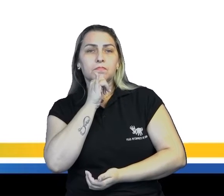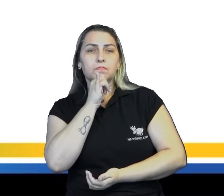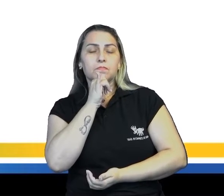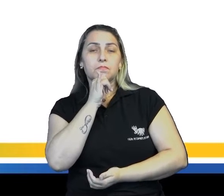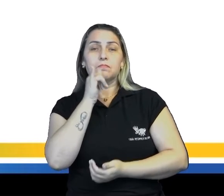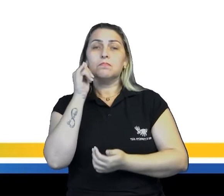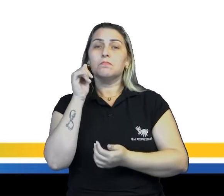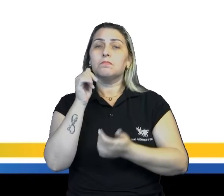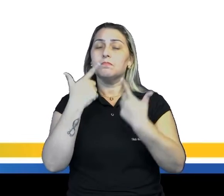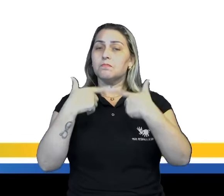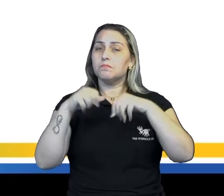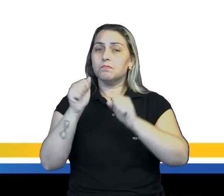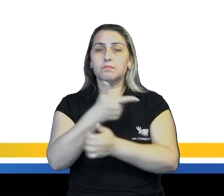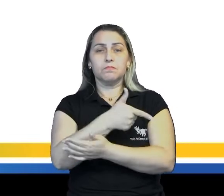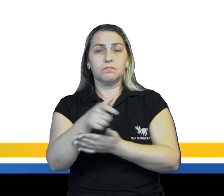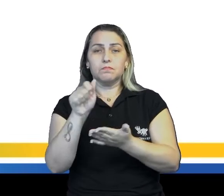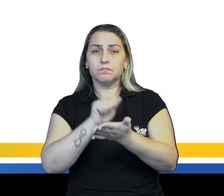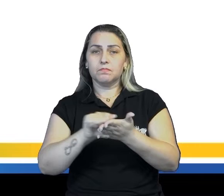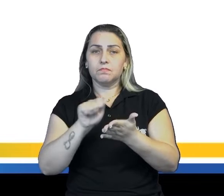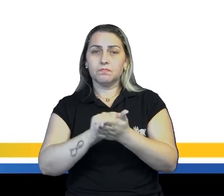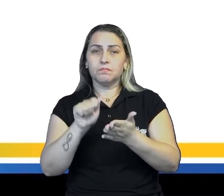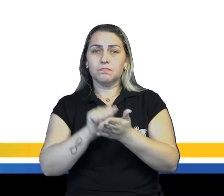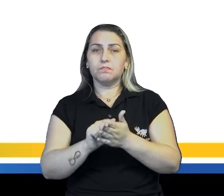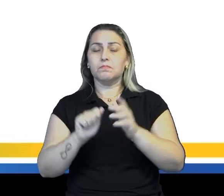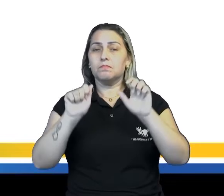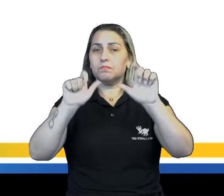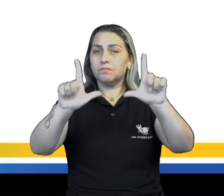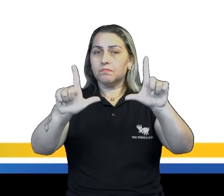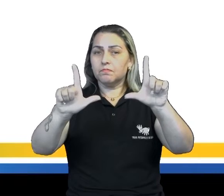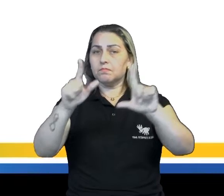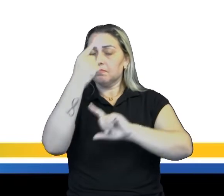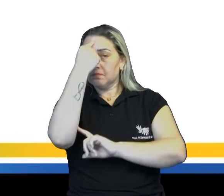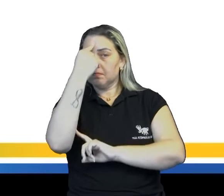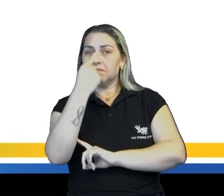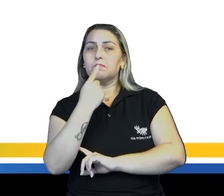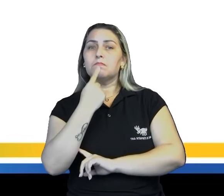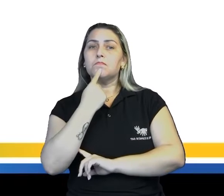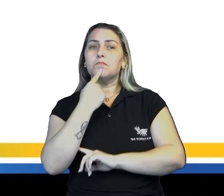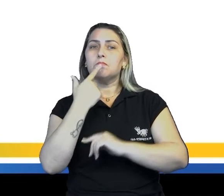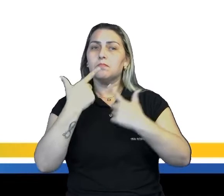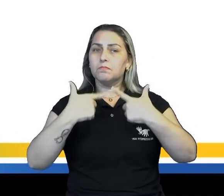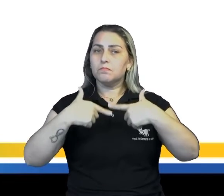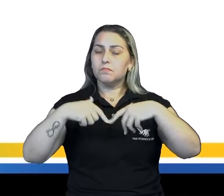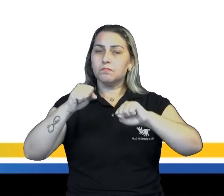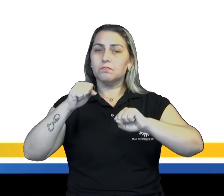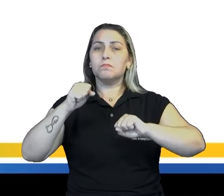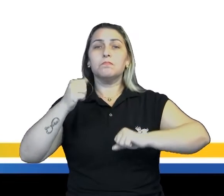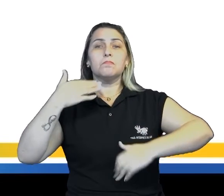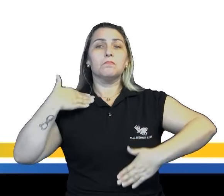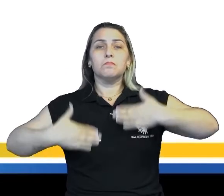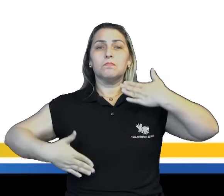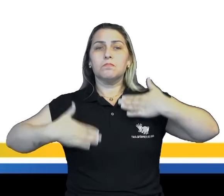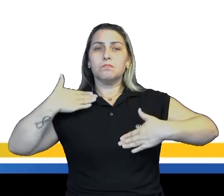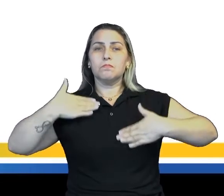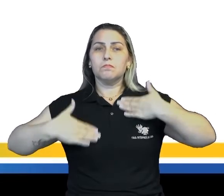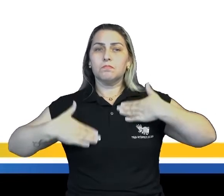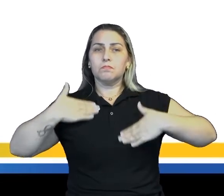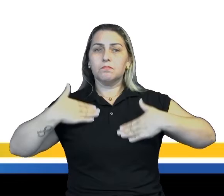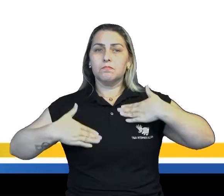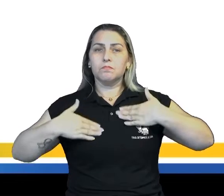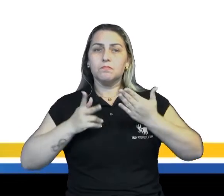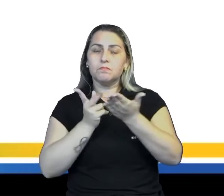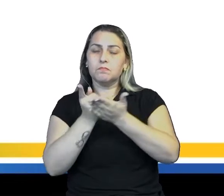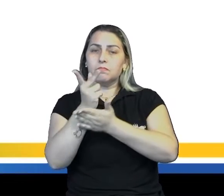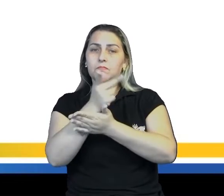Exemplos de linguagem não verbal. Imagens, placas, linguagem